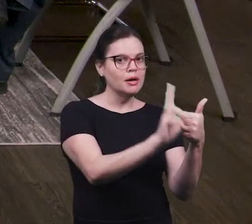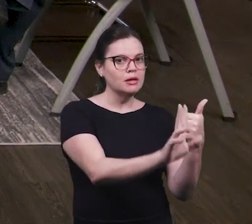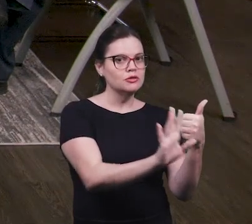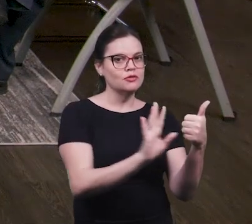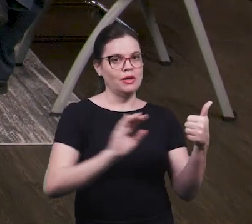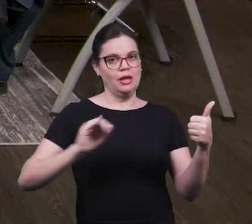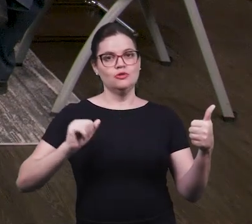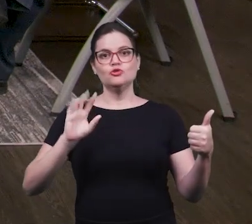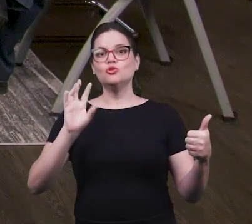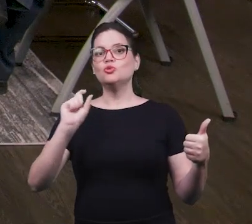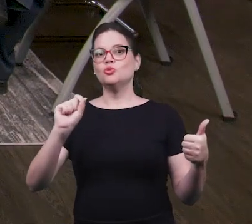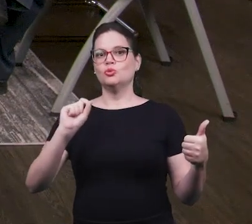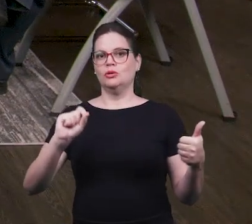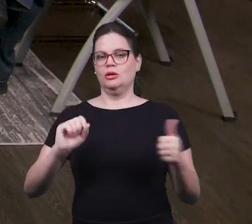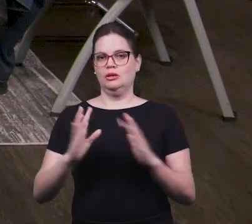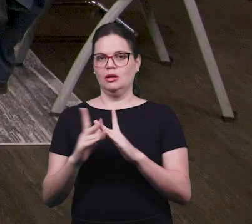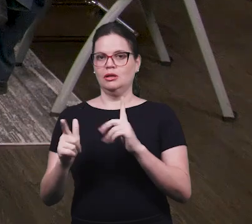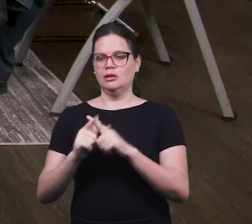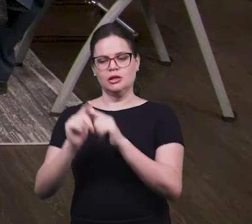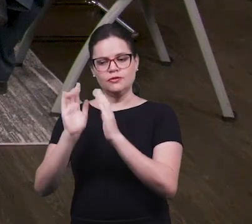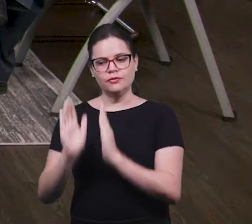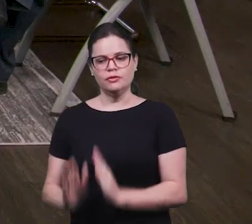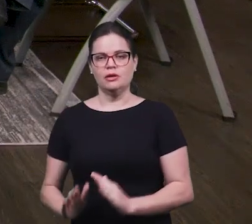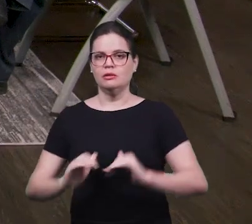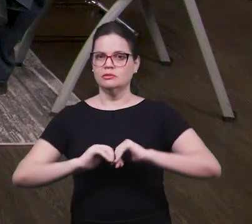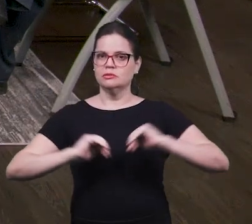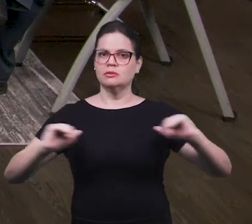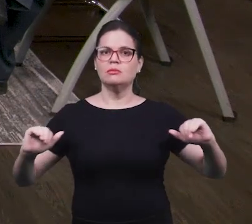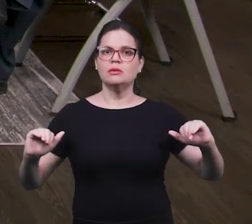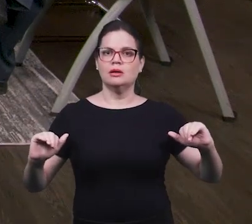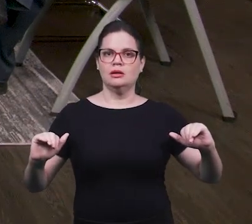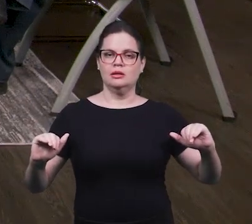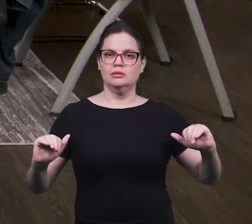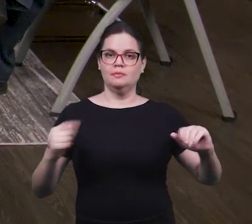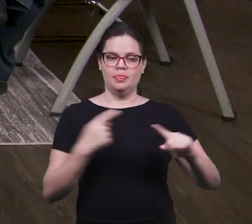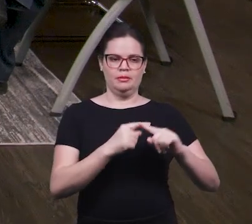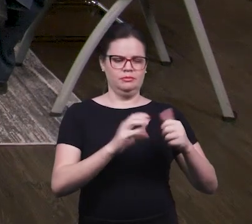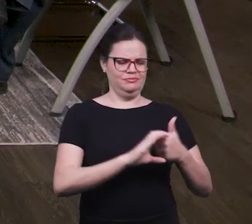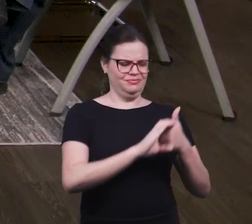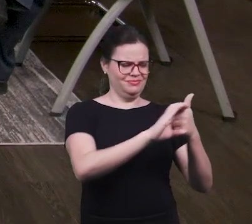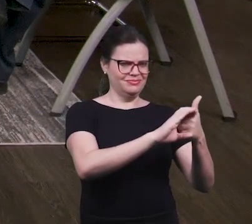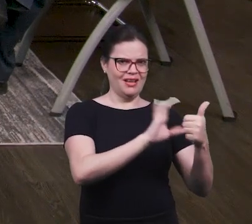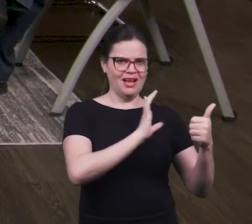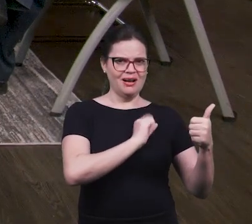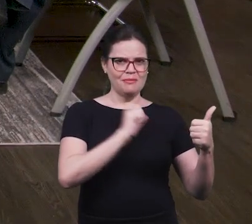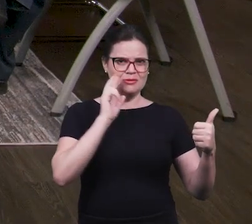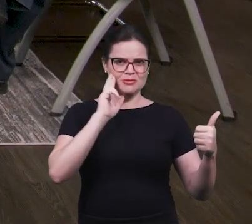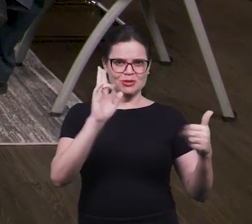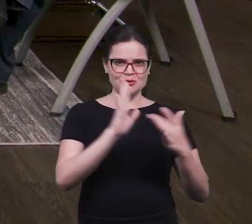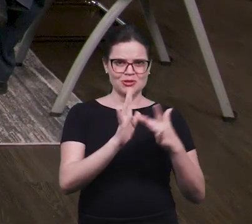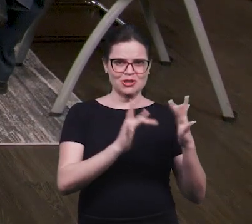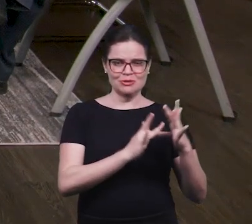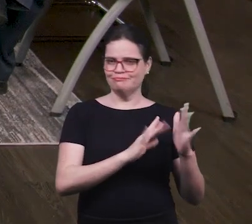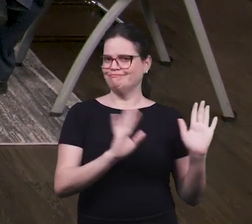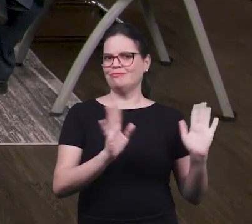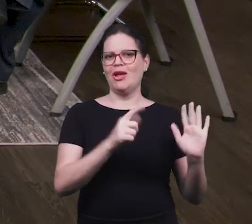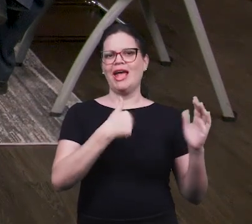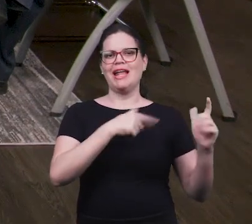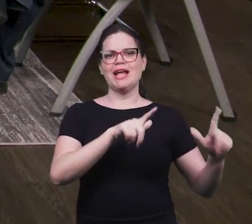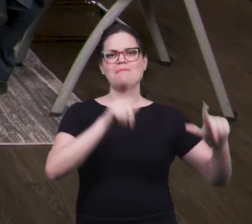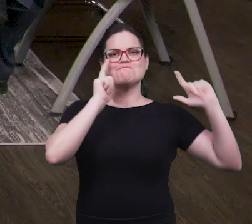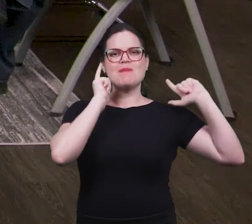de Jesus pela sua igreja, porque ele se tornou universal e não